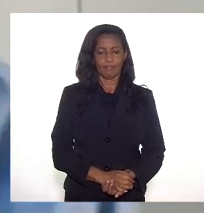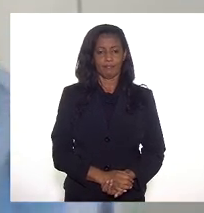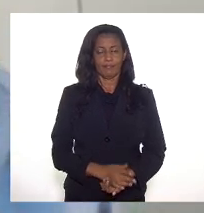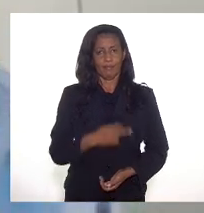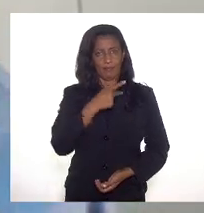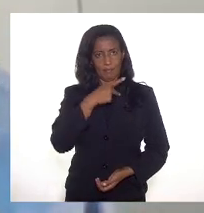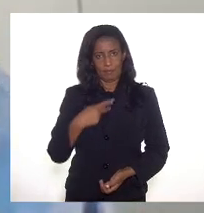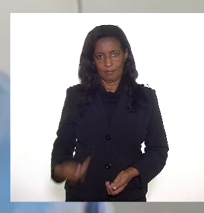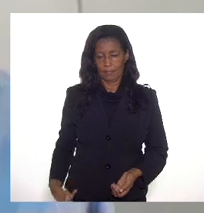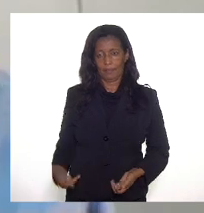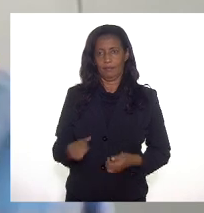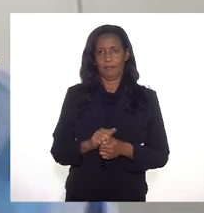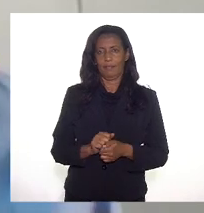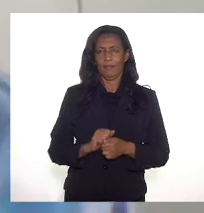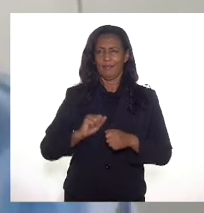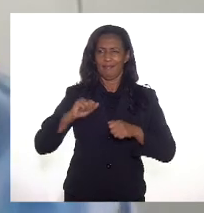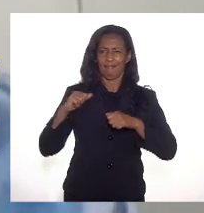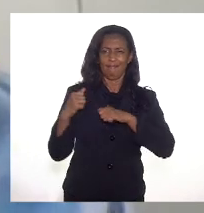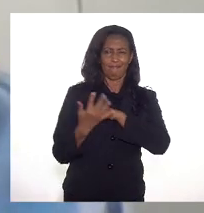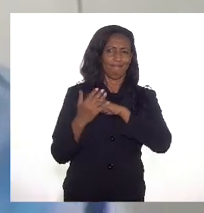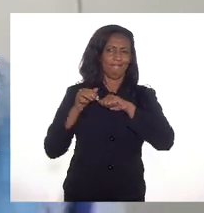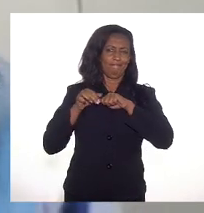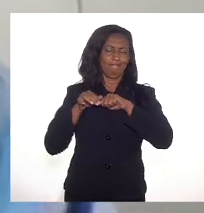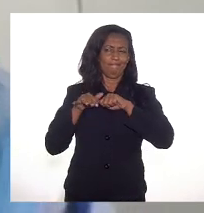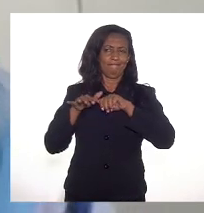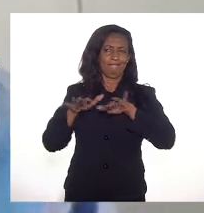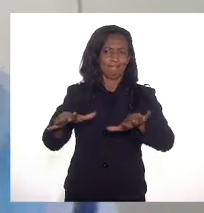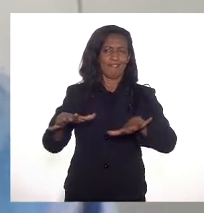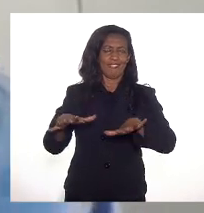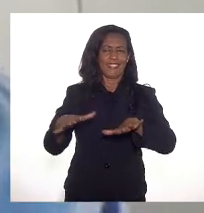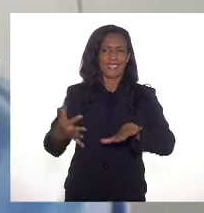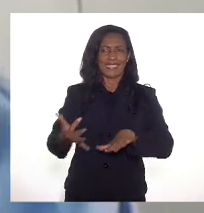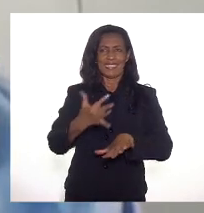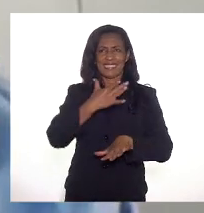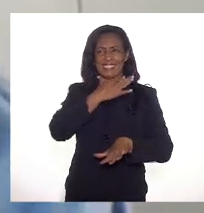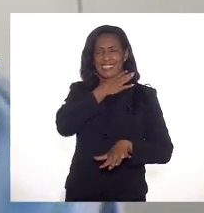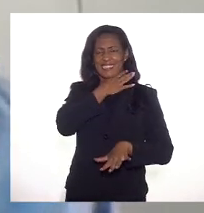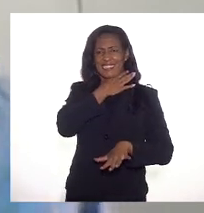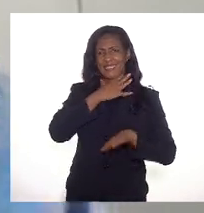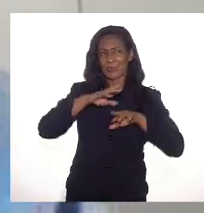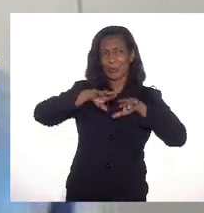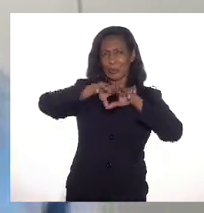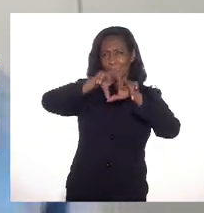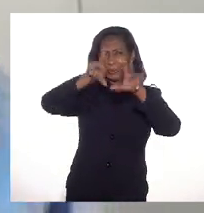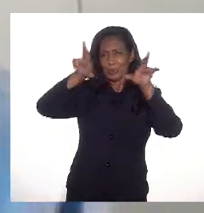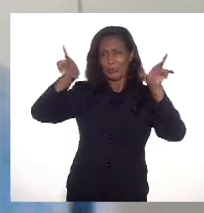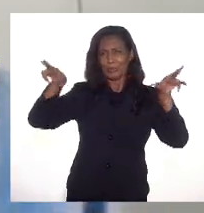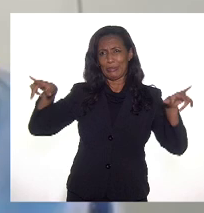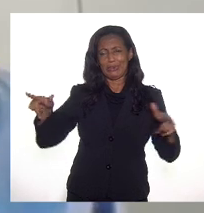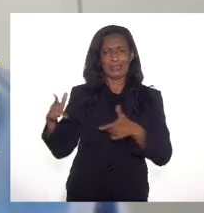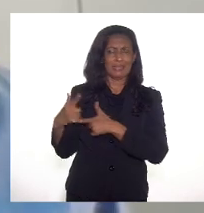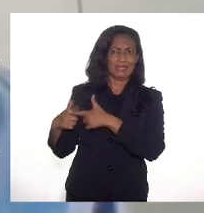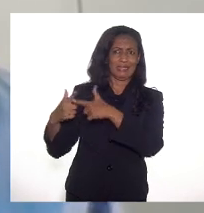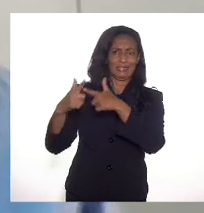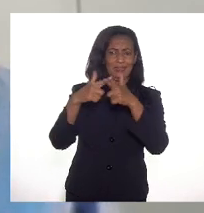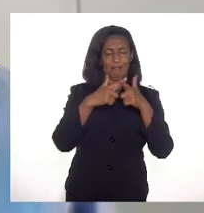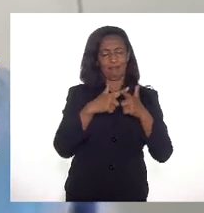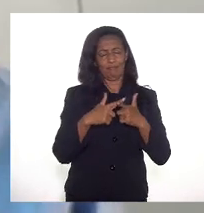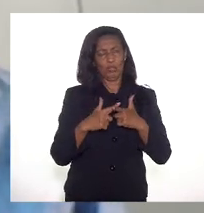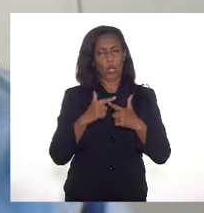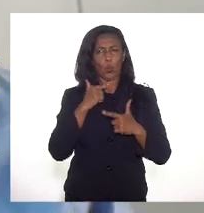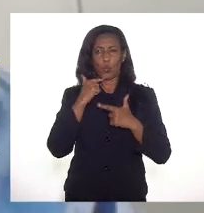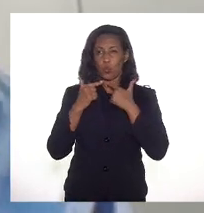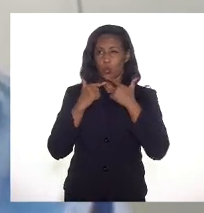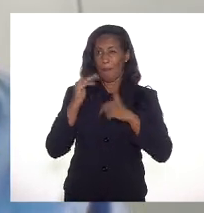A pandemia está nos levando a crises de diferentes dimensões. Sem dúvida nenhuma, a